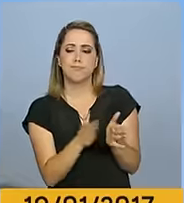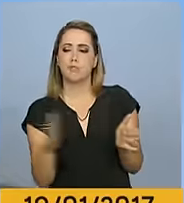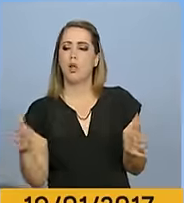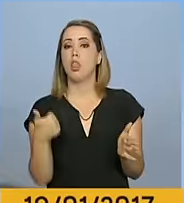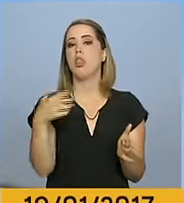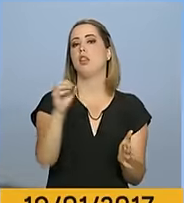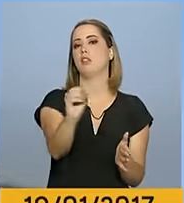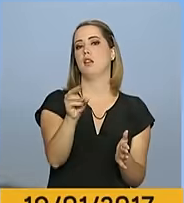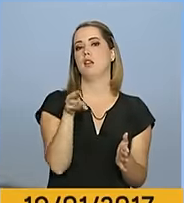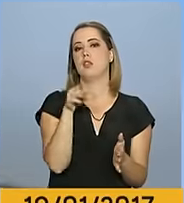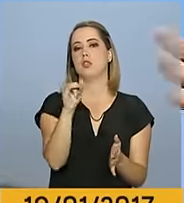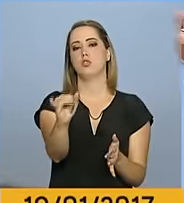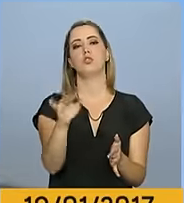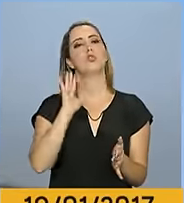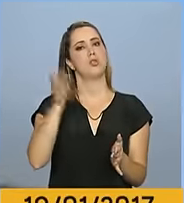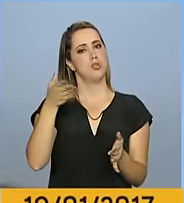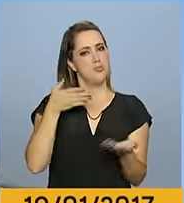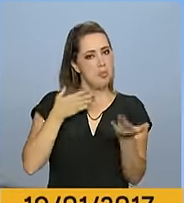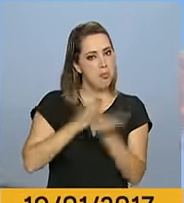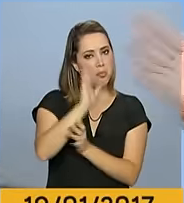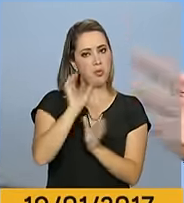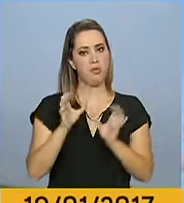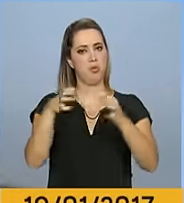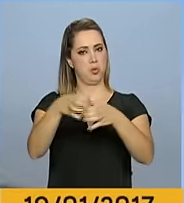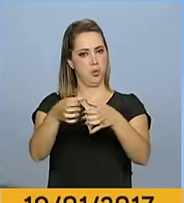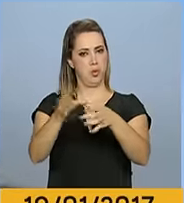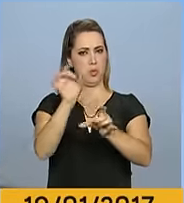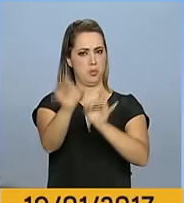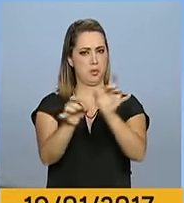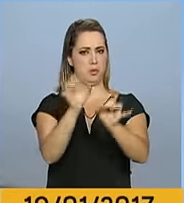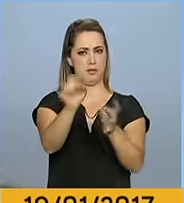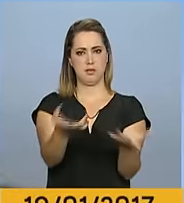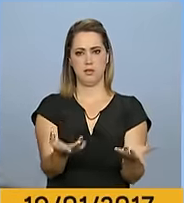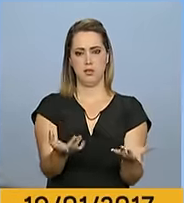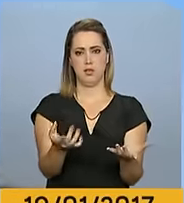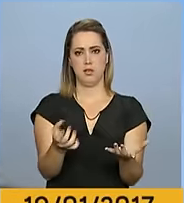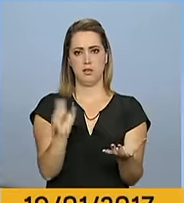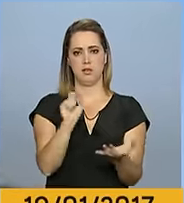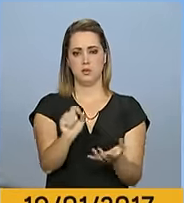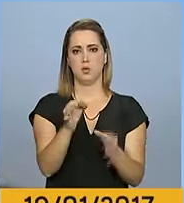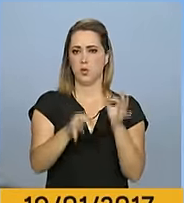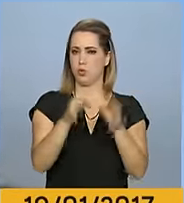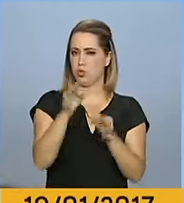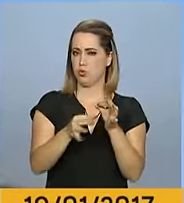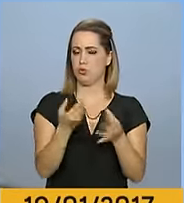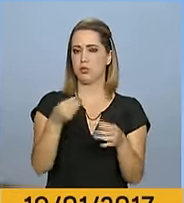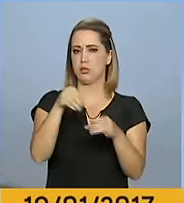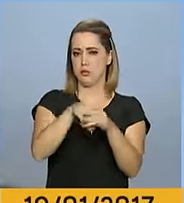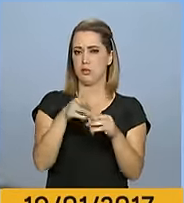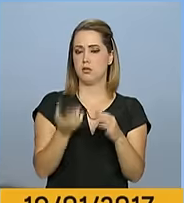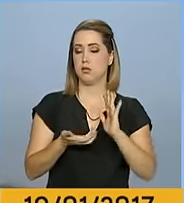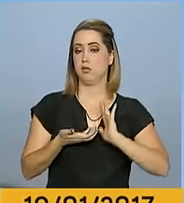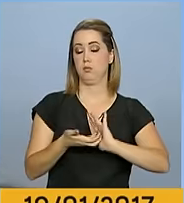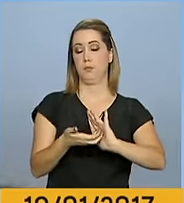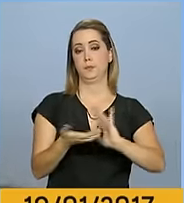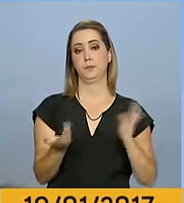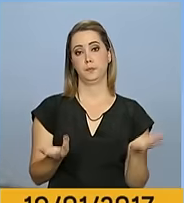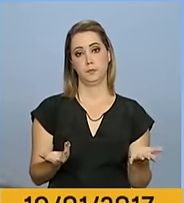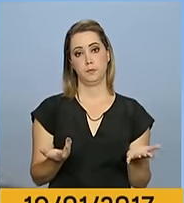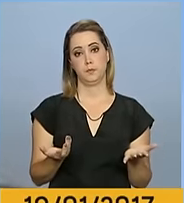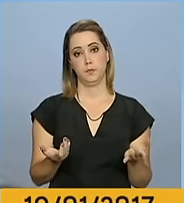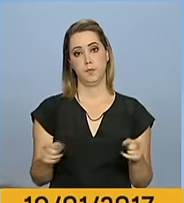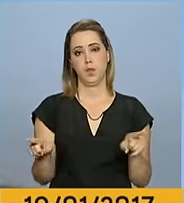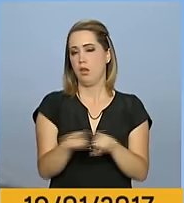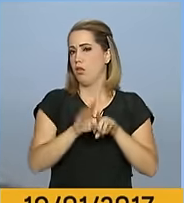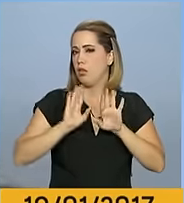10 dias, nós ganhamos a admissibilidade da reforma na Comissão de Constituição e Justiça da Câmara dos Deputados. E